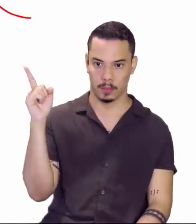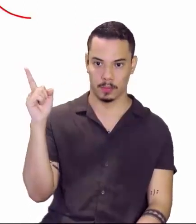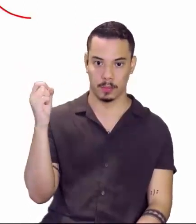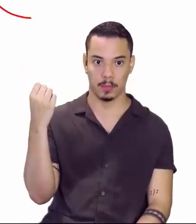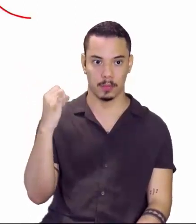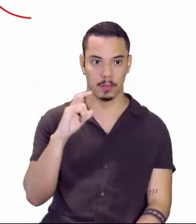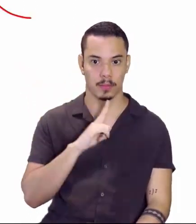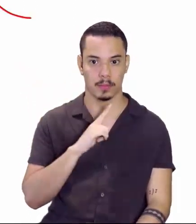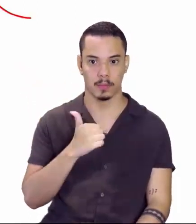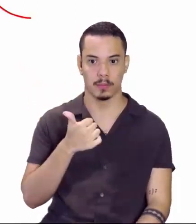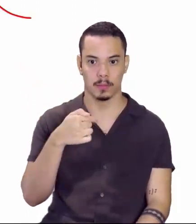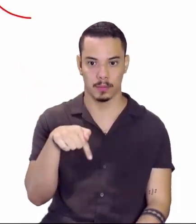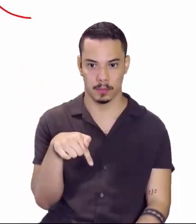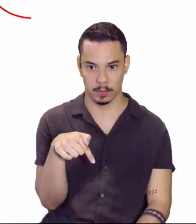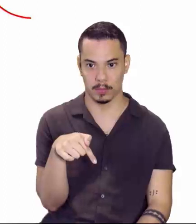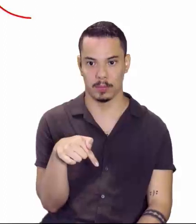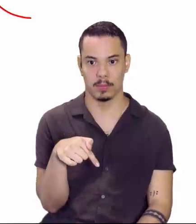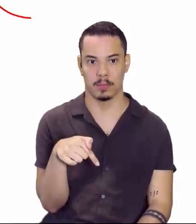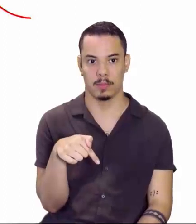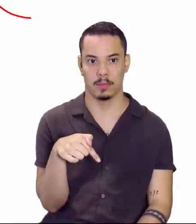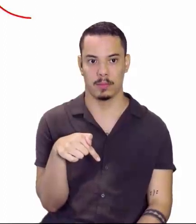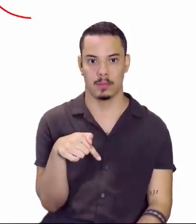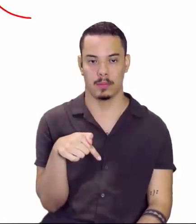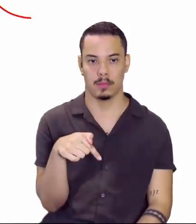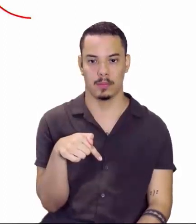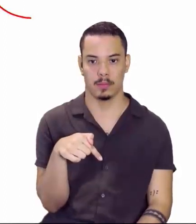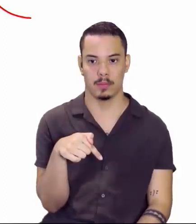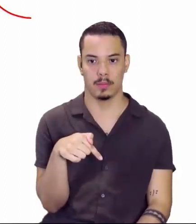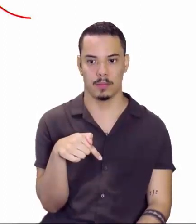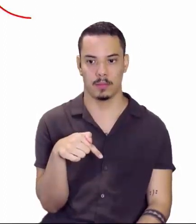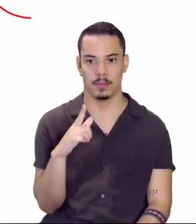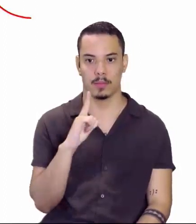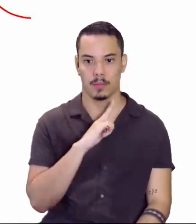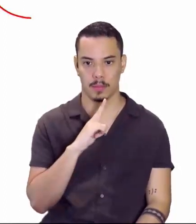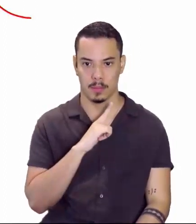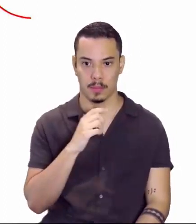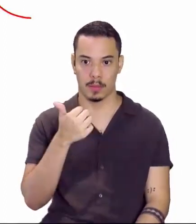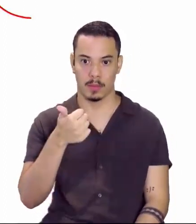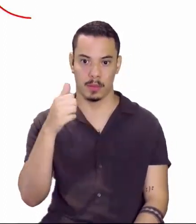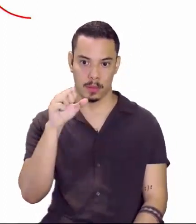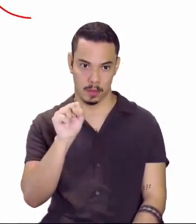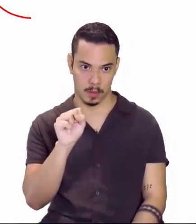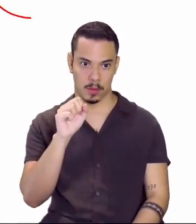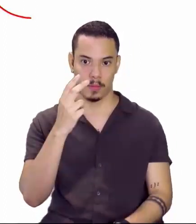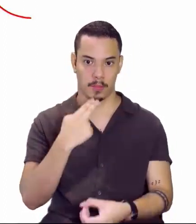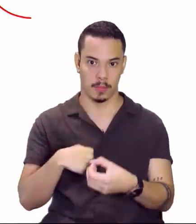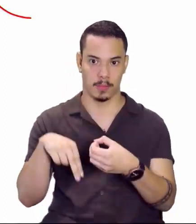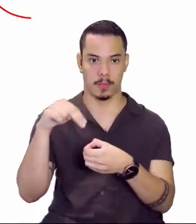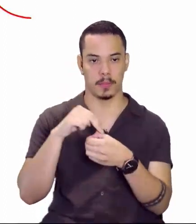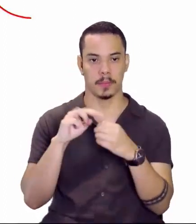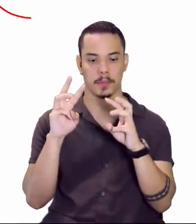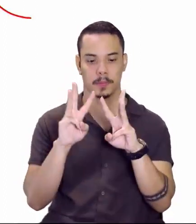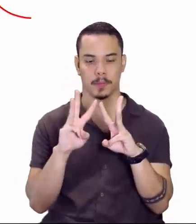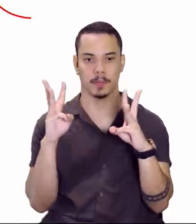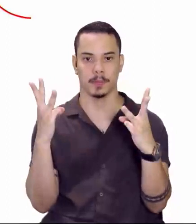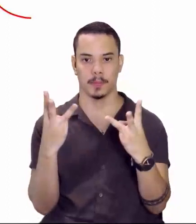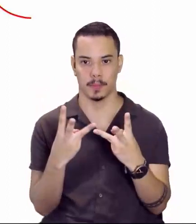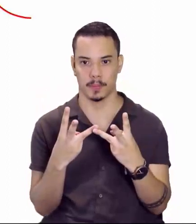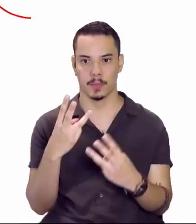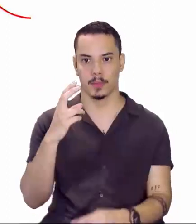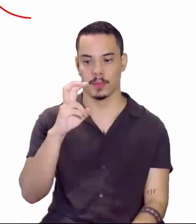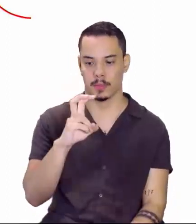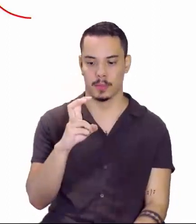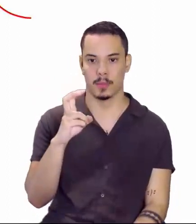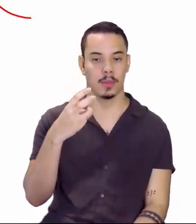tem 17 prótons, ele tem 18 nêutrons, a massa atômica